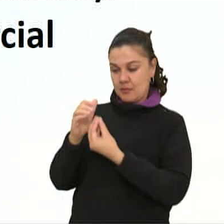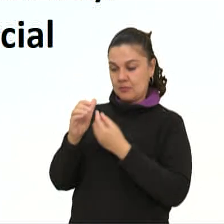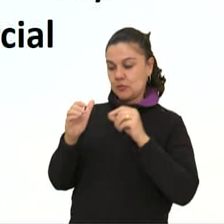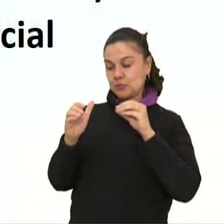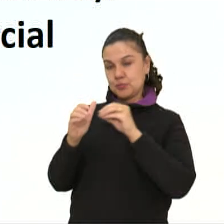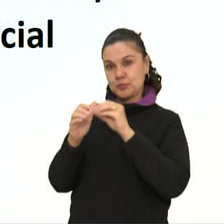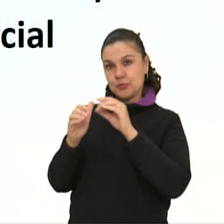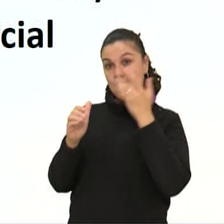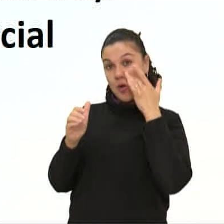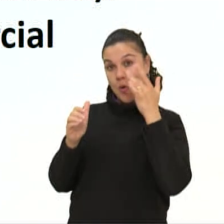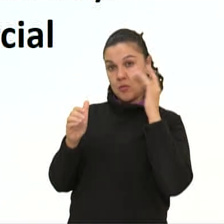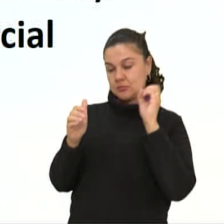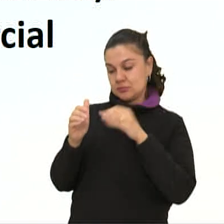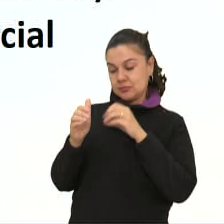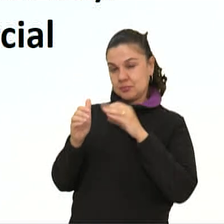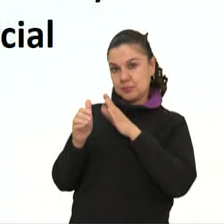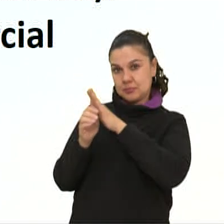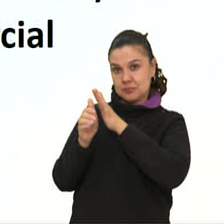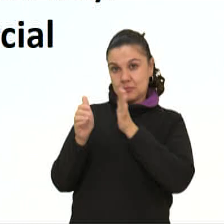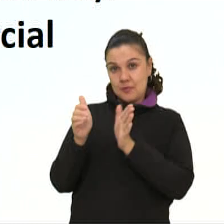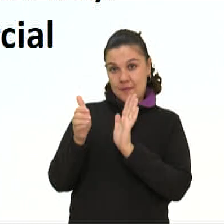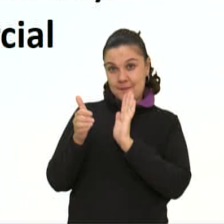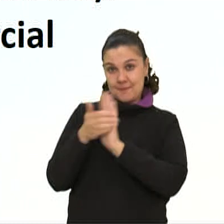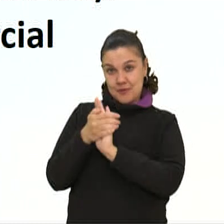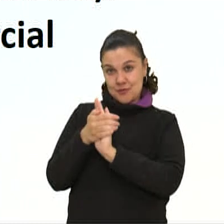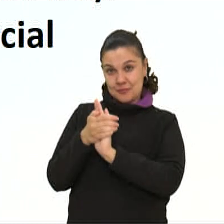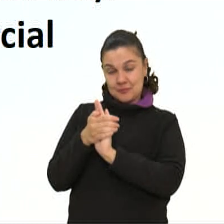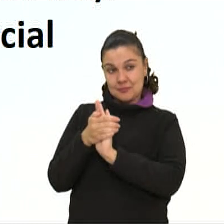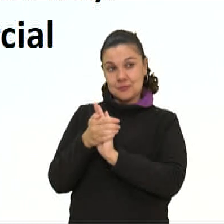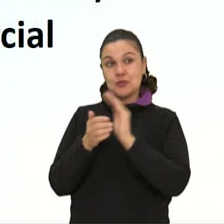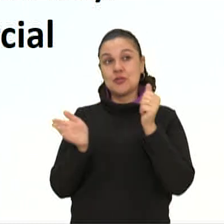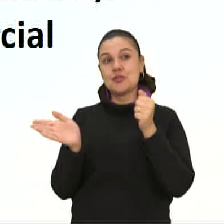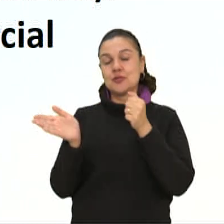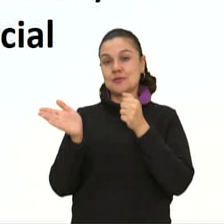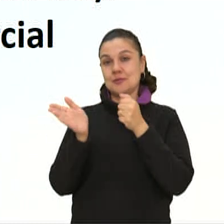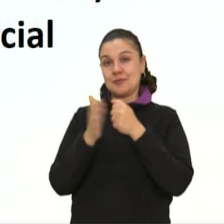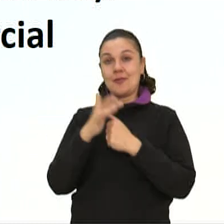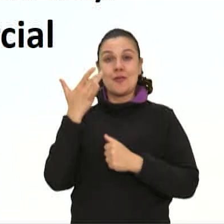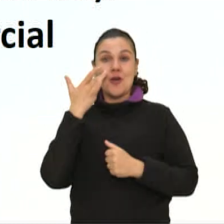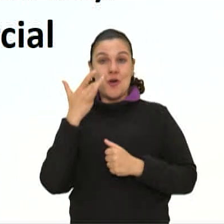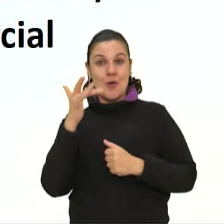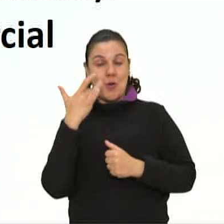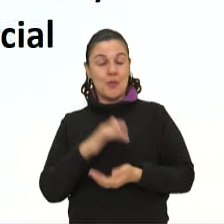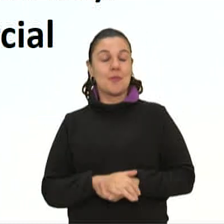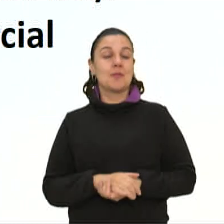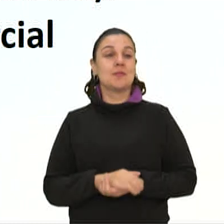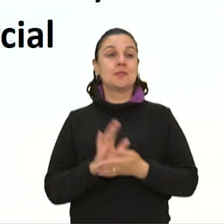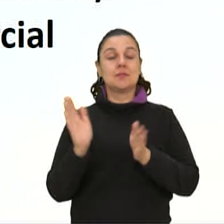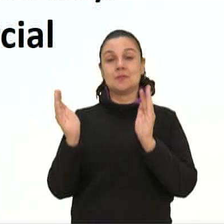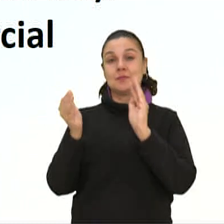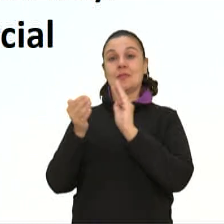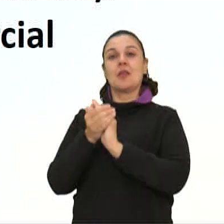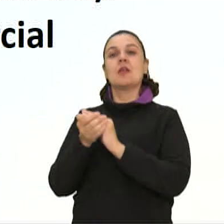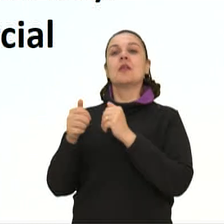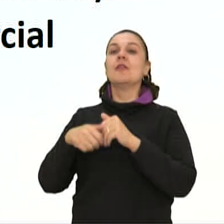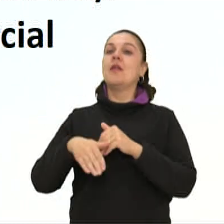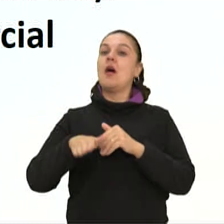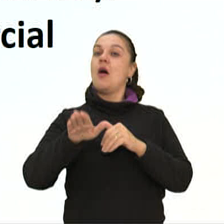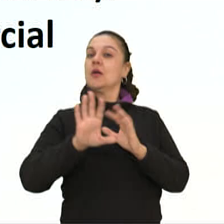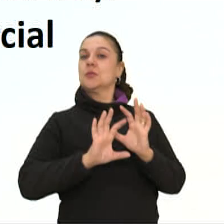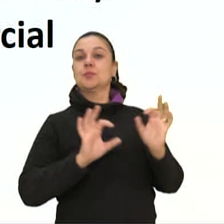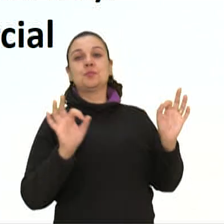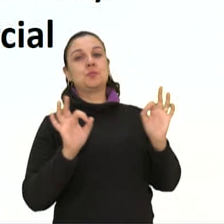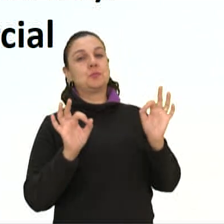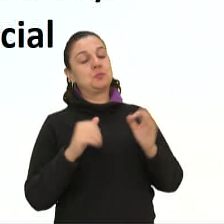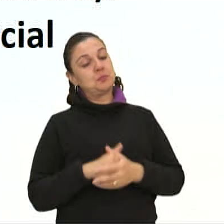trás todo oco, com uma entrada. Então, ali escondia esse ouro ali dentro, tampa, e esse ouro passava, então,